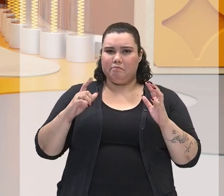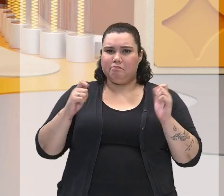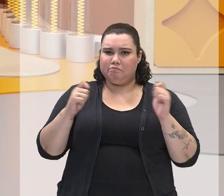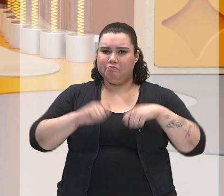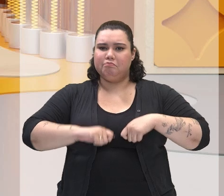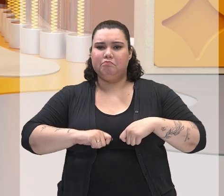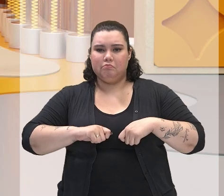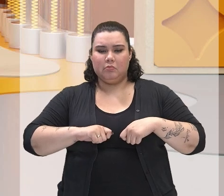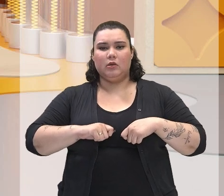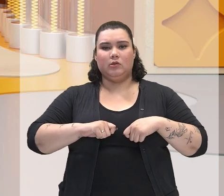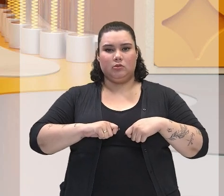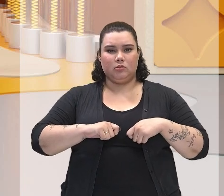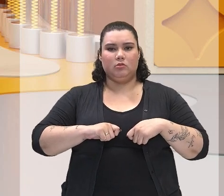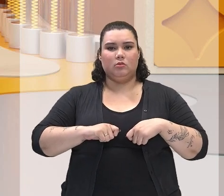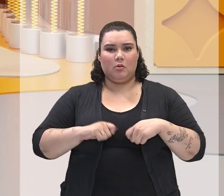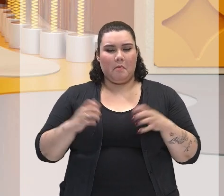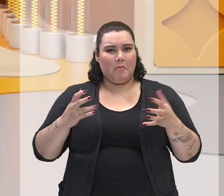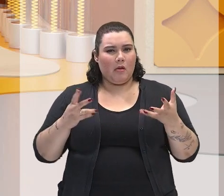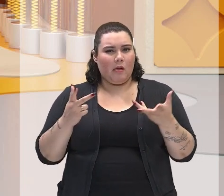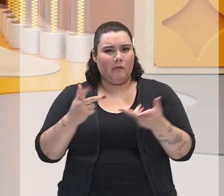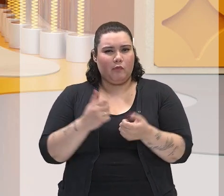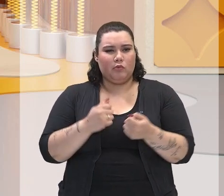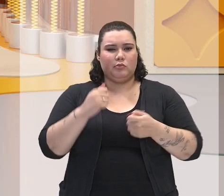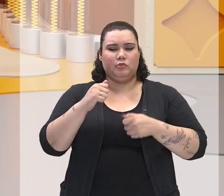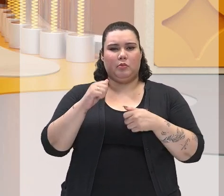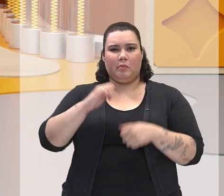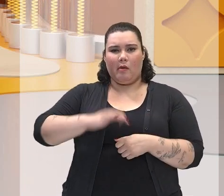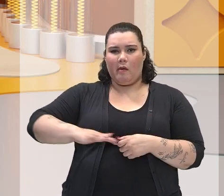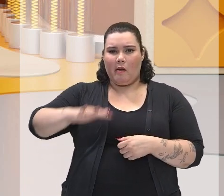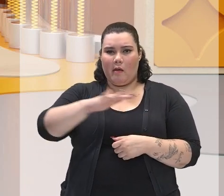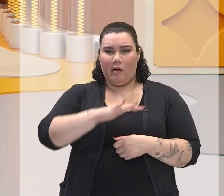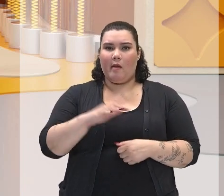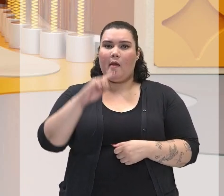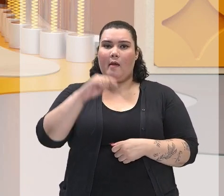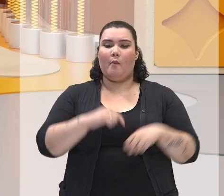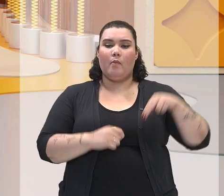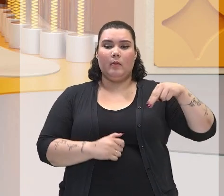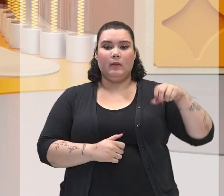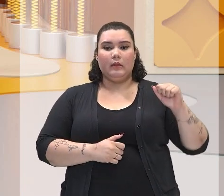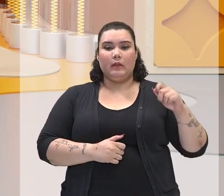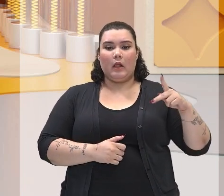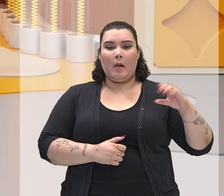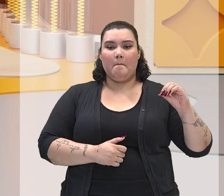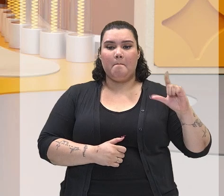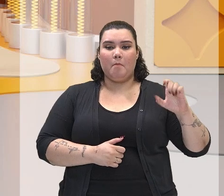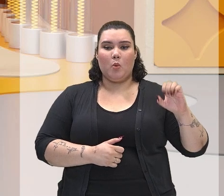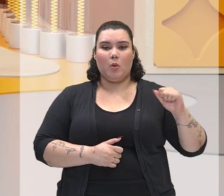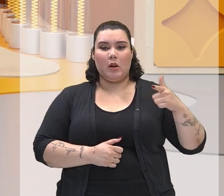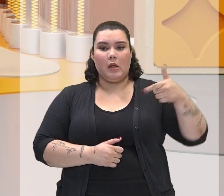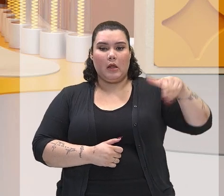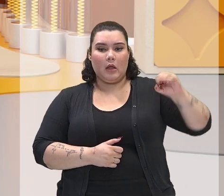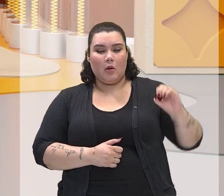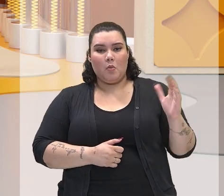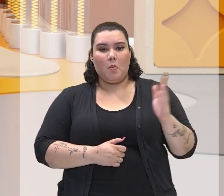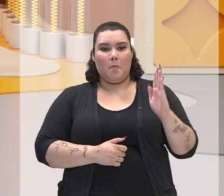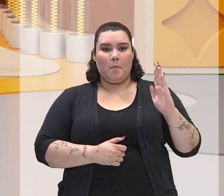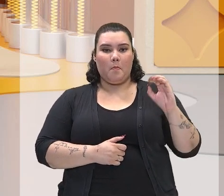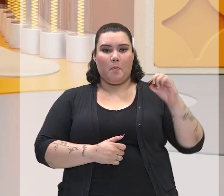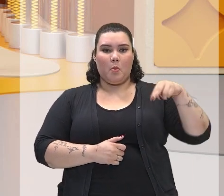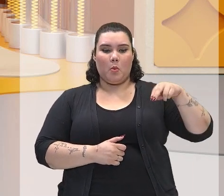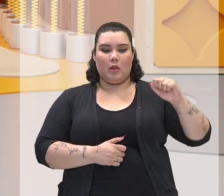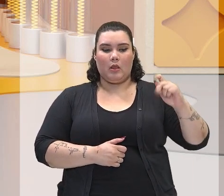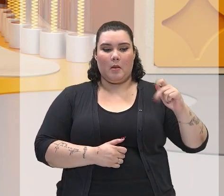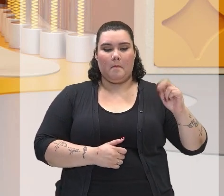era um militar excepcional no campo de batalha, que foi Napoleão Bonaparte, que começou a receber apoio para se tornar